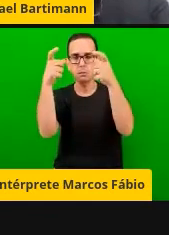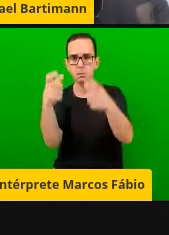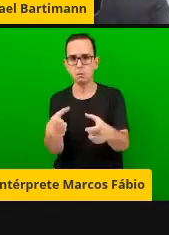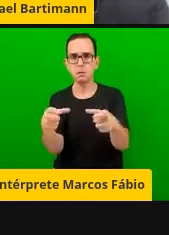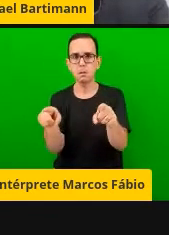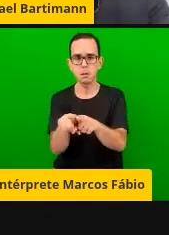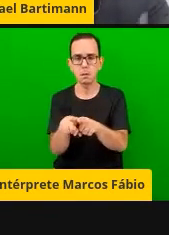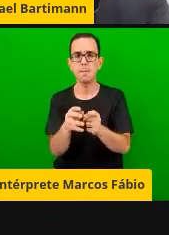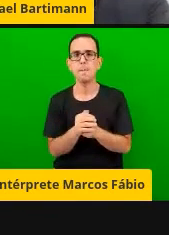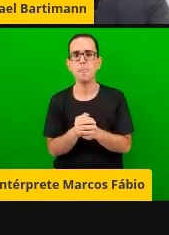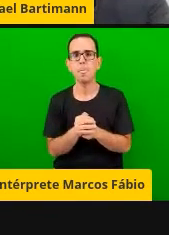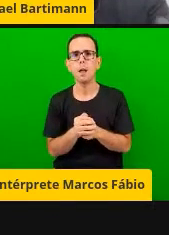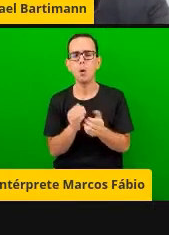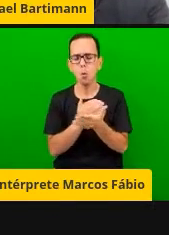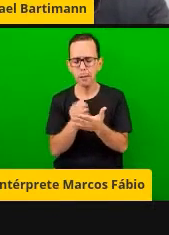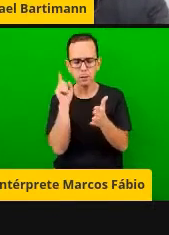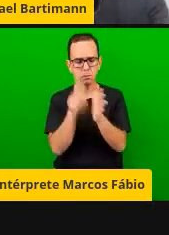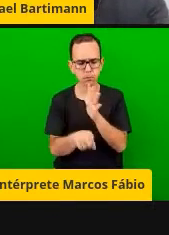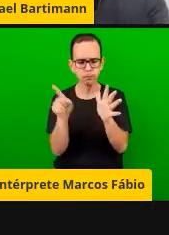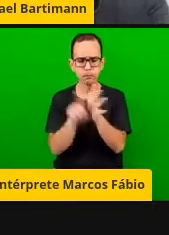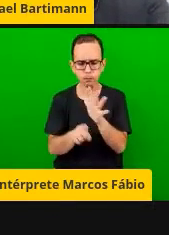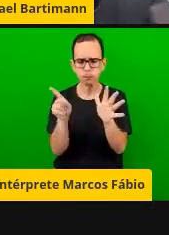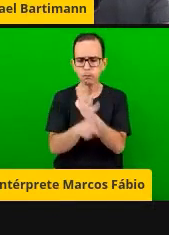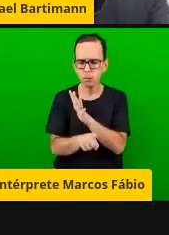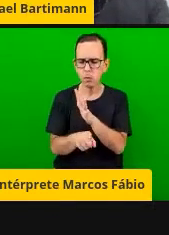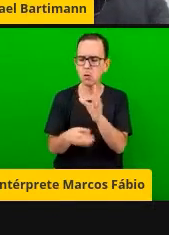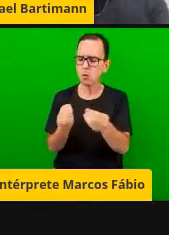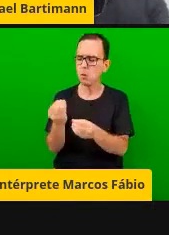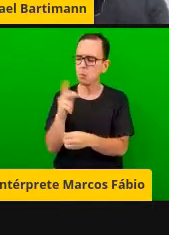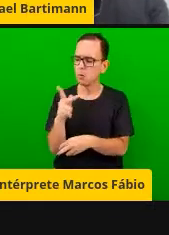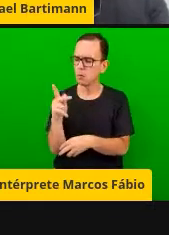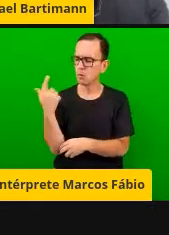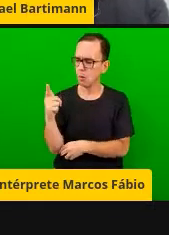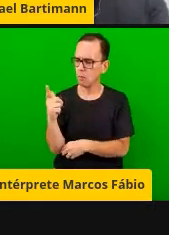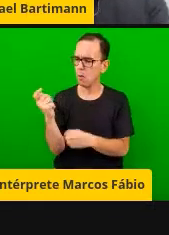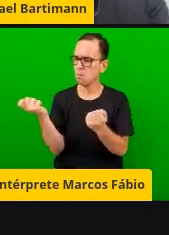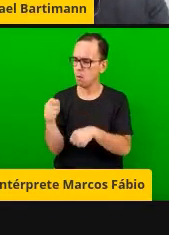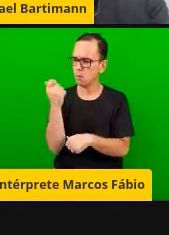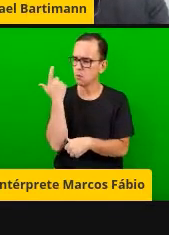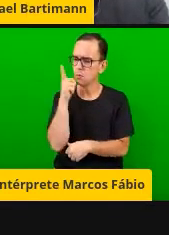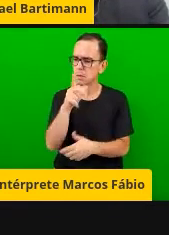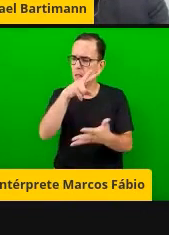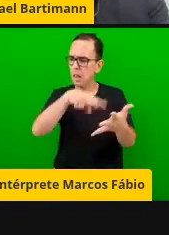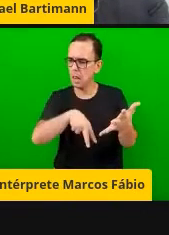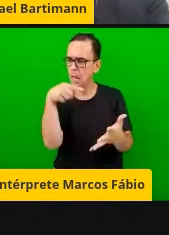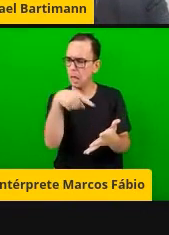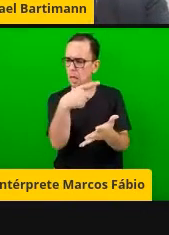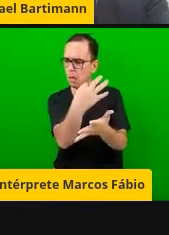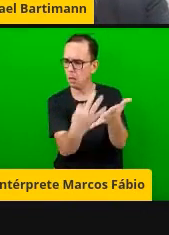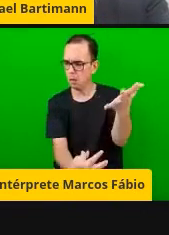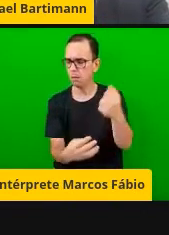começa a se questionar qual é a contribuição dos professores de geografia para que o aluno consiga ler o fenômeno.